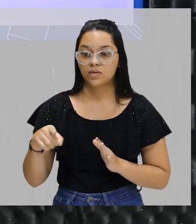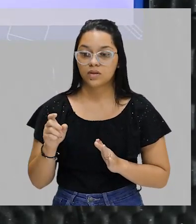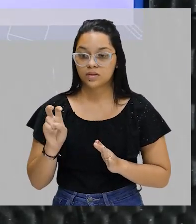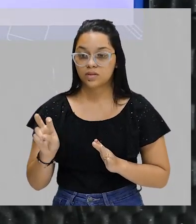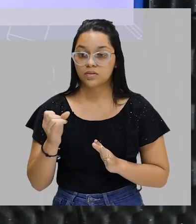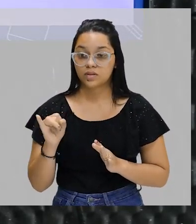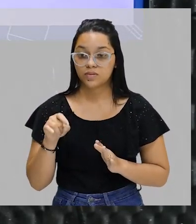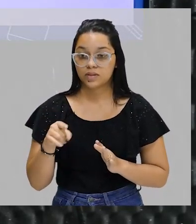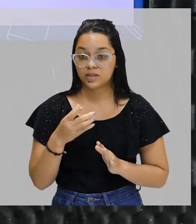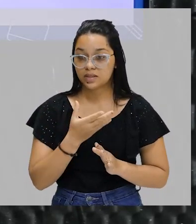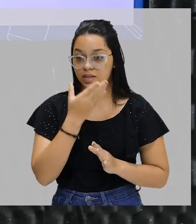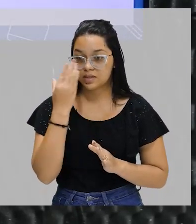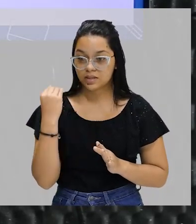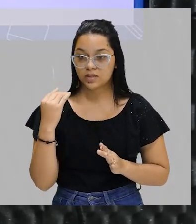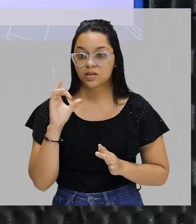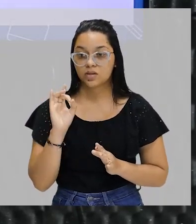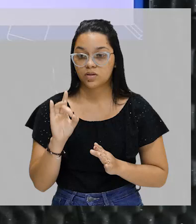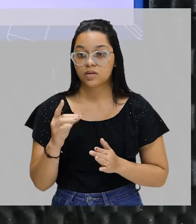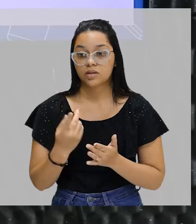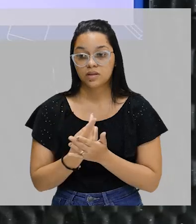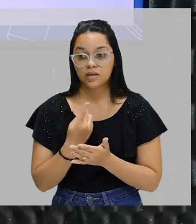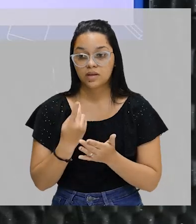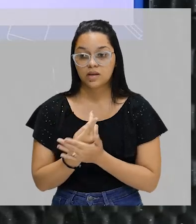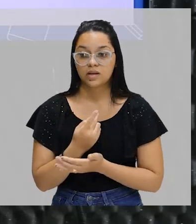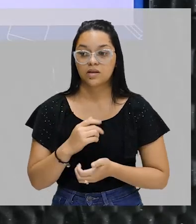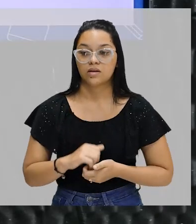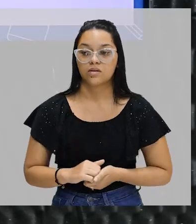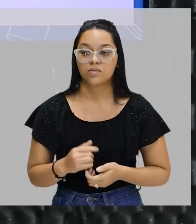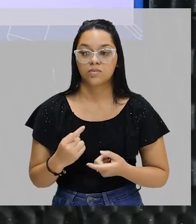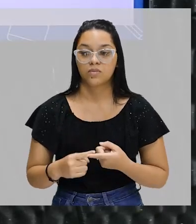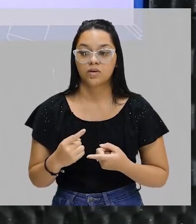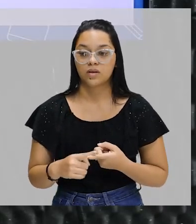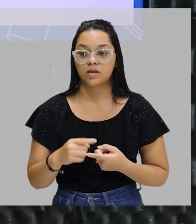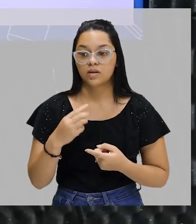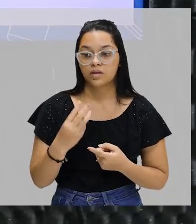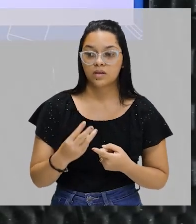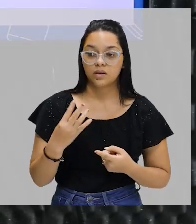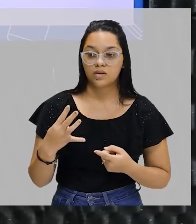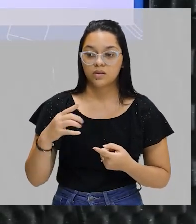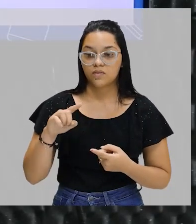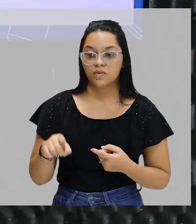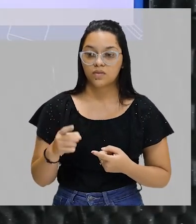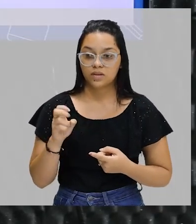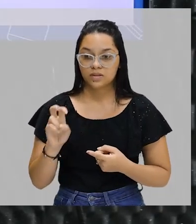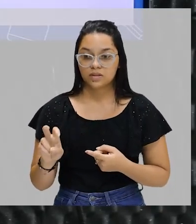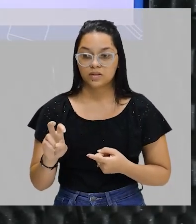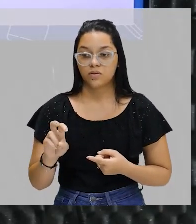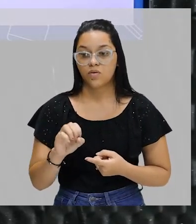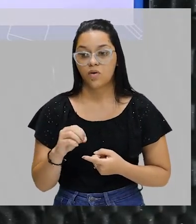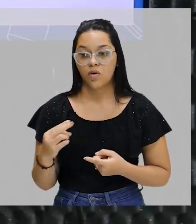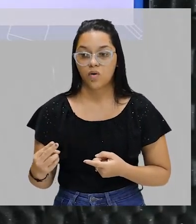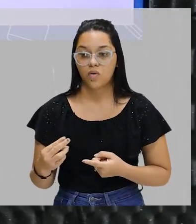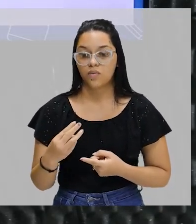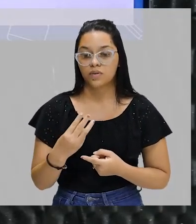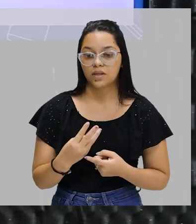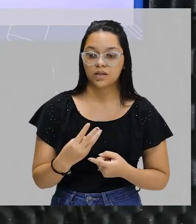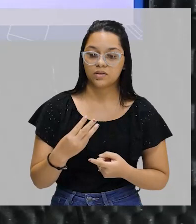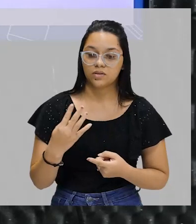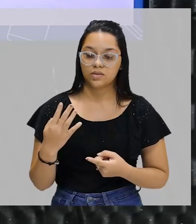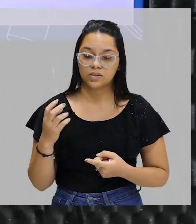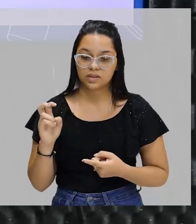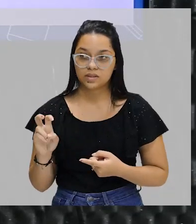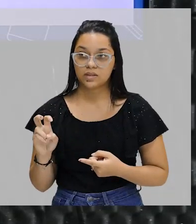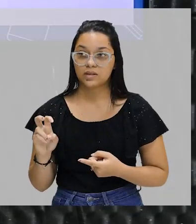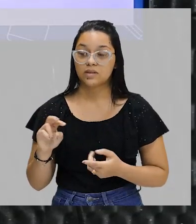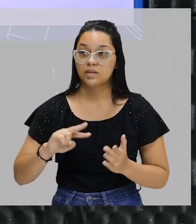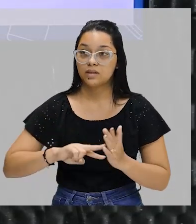3,4,5. Se você esquecer a vírgula, vai estar errado. Porque vai ficar, por exemplo, 34,5. Ou então,